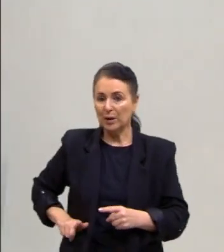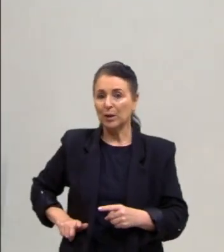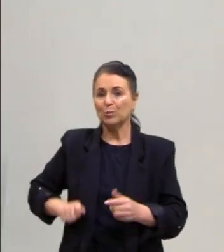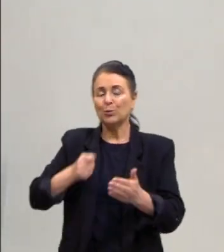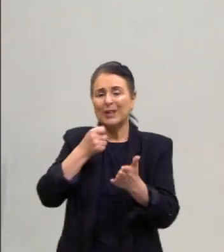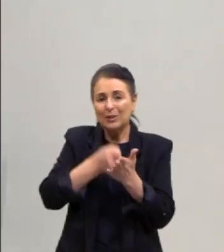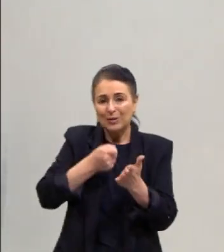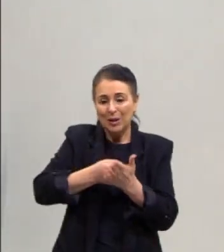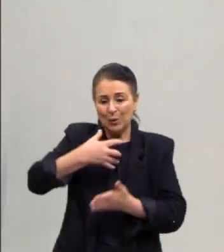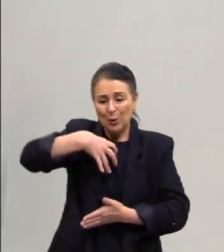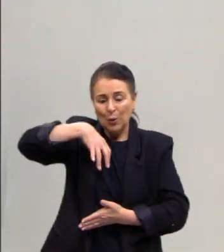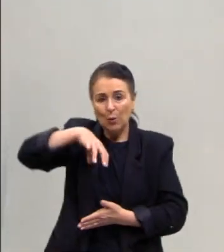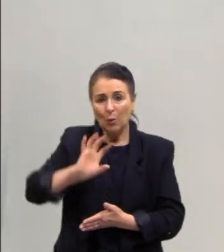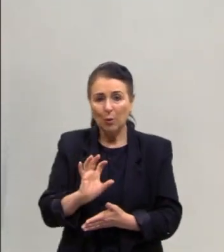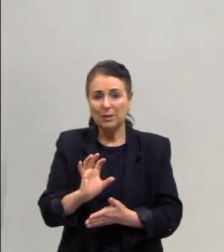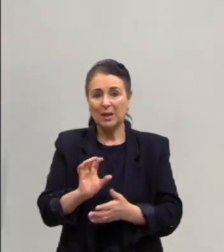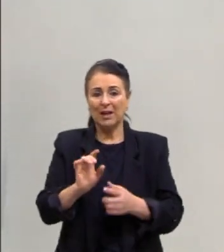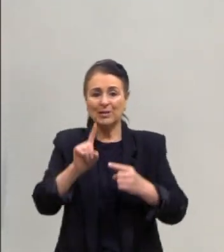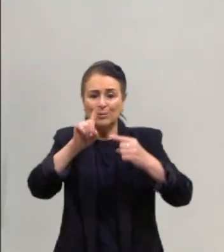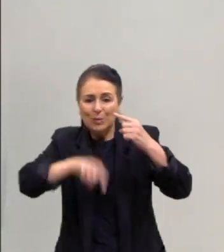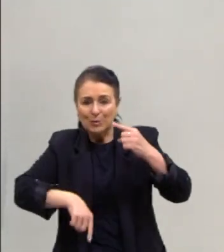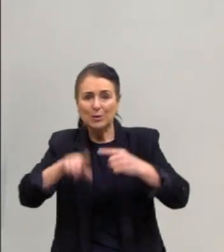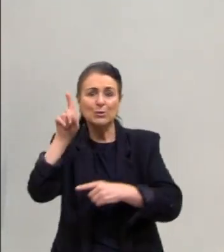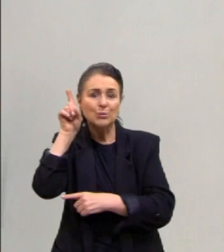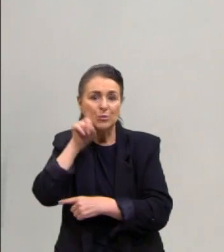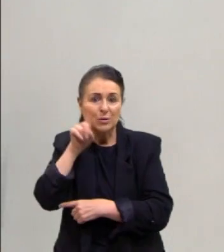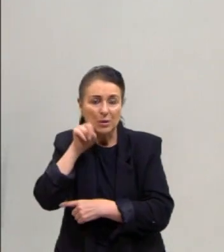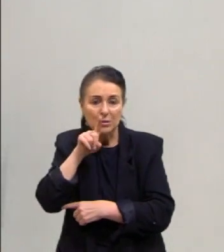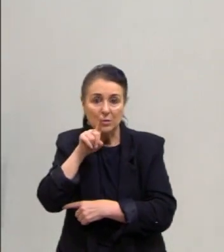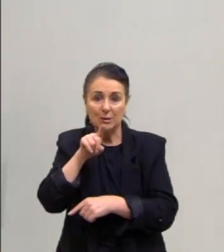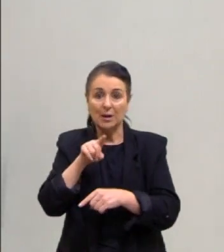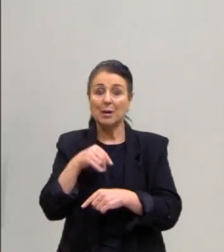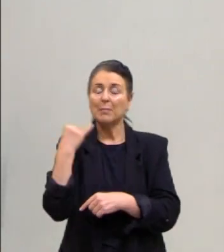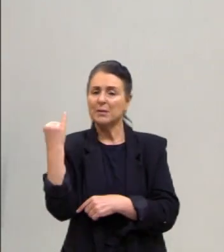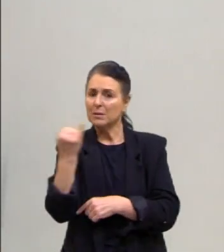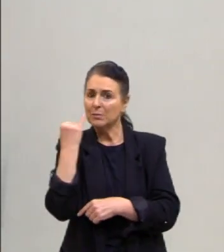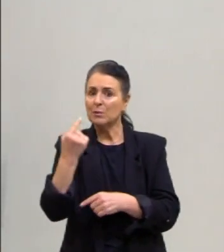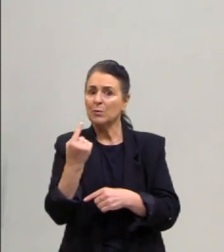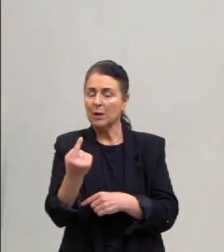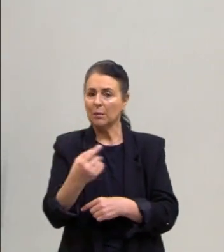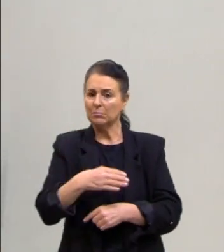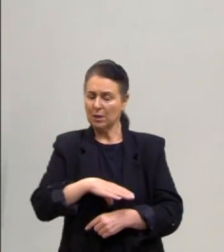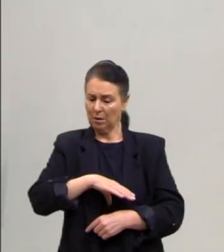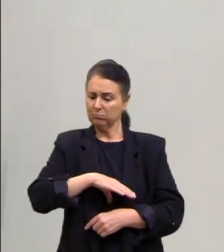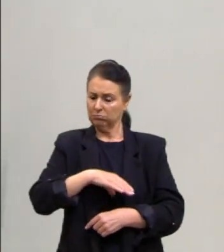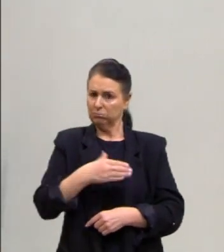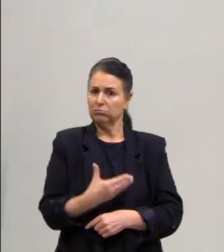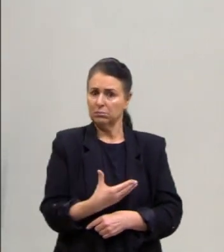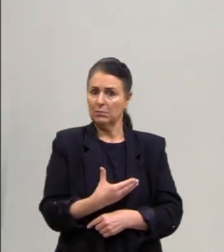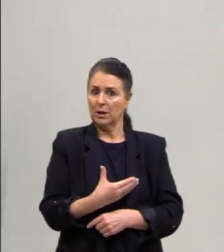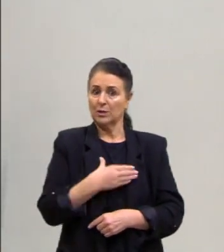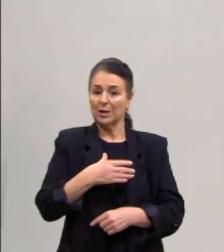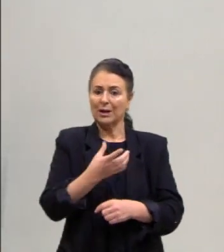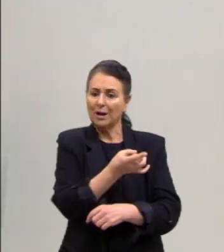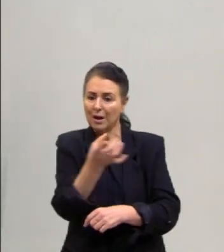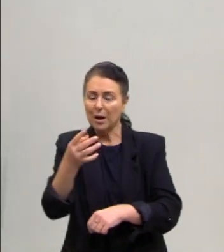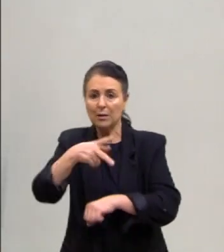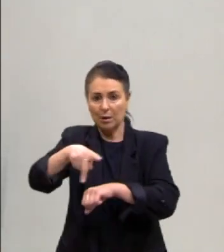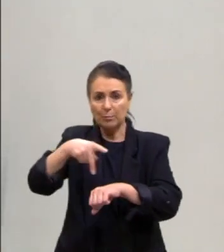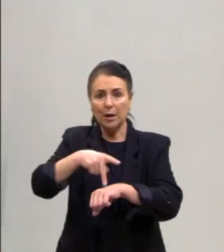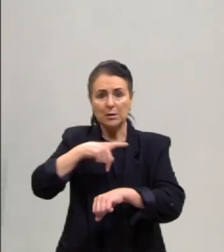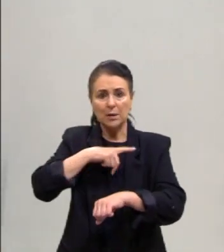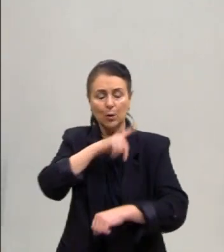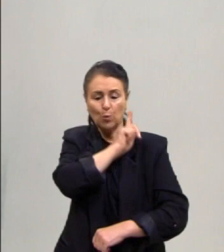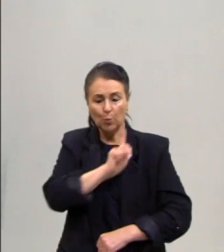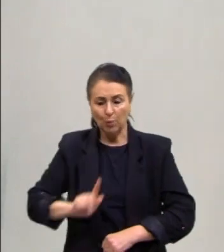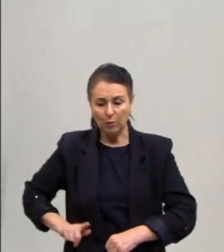políticas econômicas dos Estados Unidos né Mas se assaltasse a importância da autodeterminação que cada país então possa ter os seus